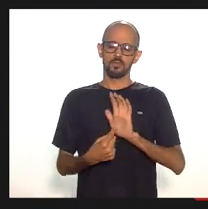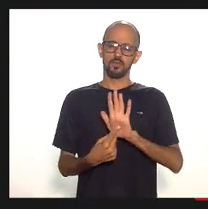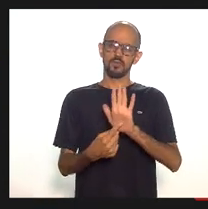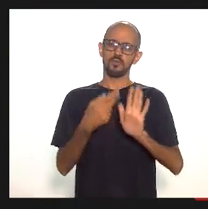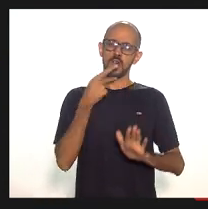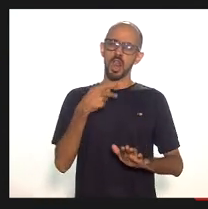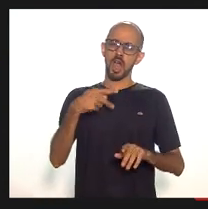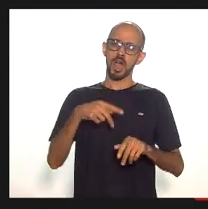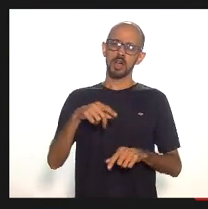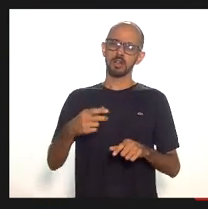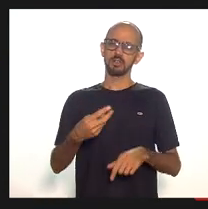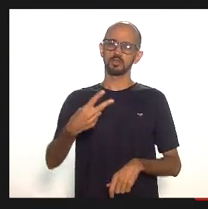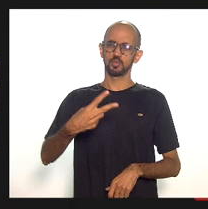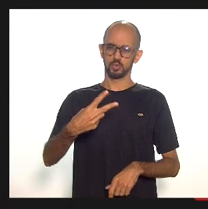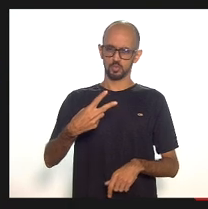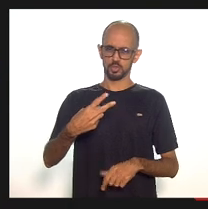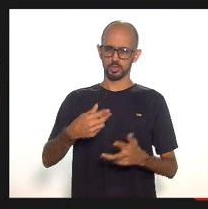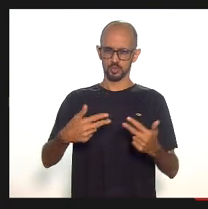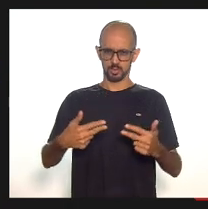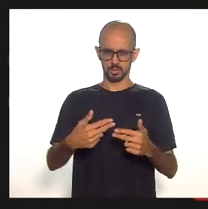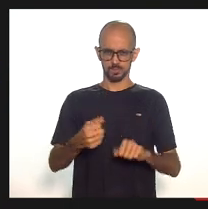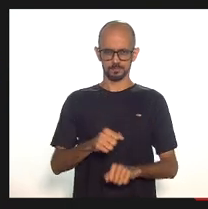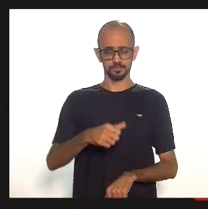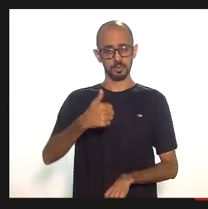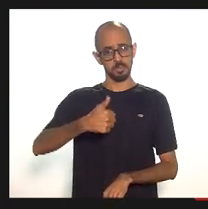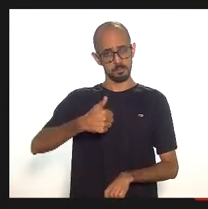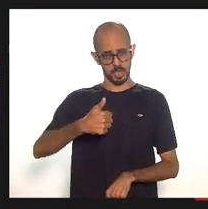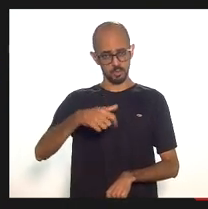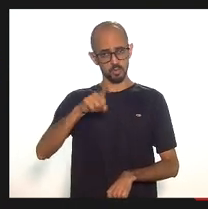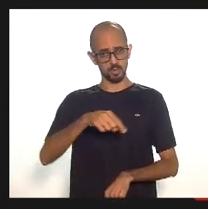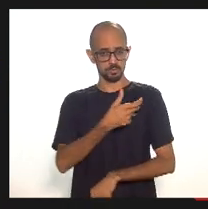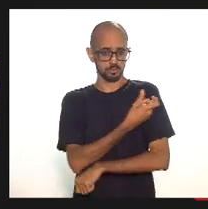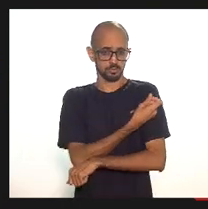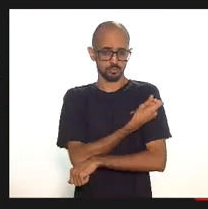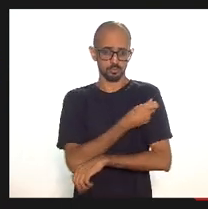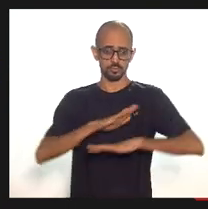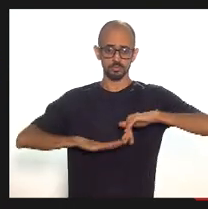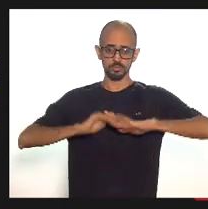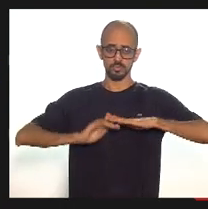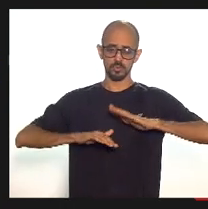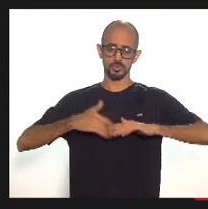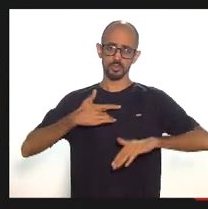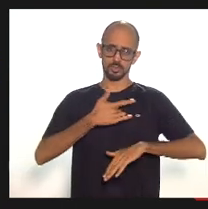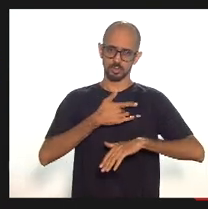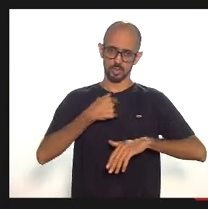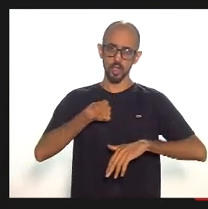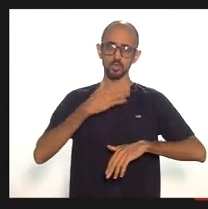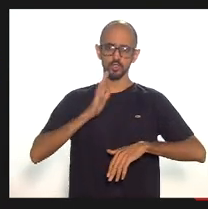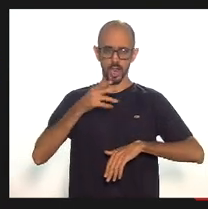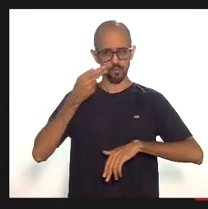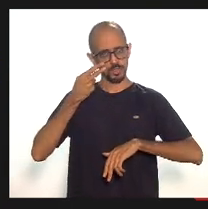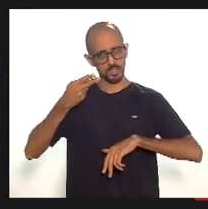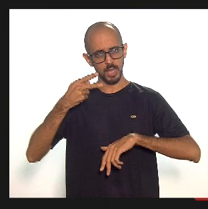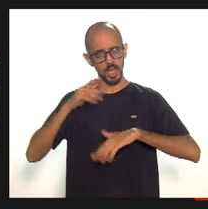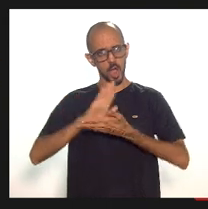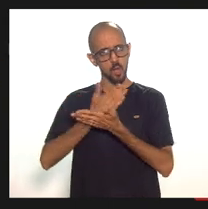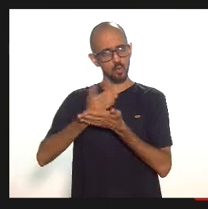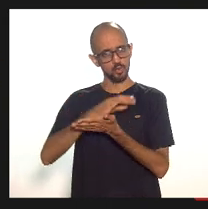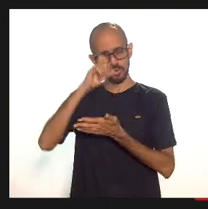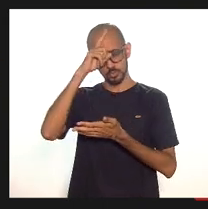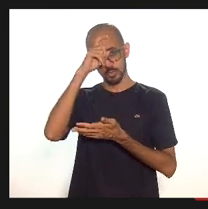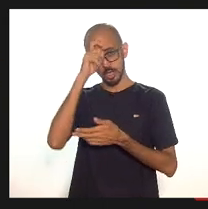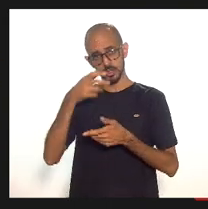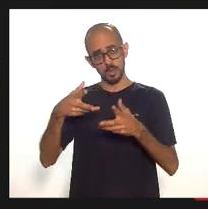Um, a vacinação dos profissionais de saúde. A gente está muito preocupado porque visitou algumas unidades de saúde e tem visto